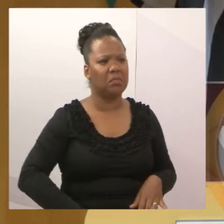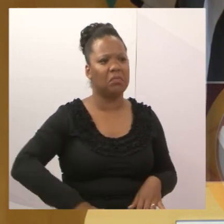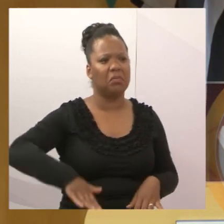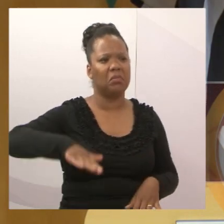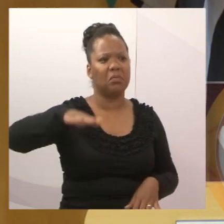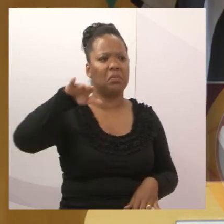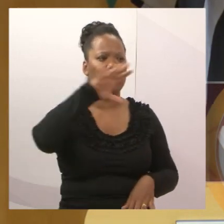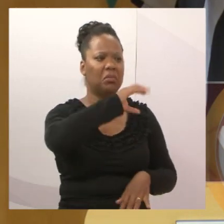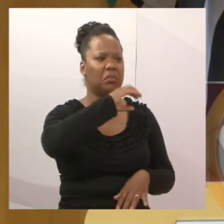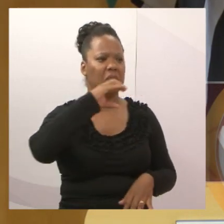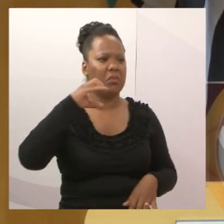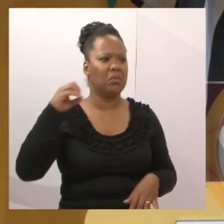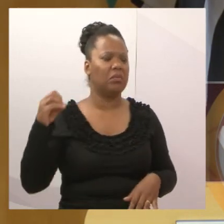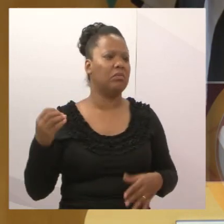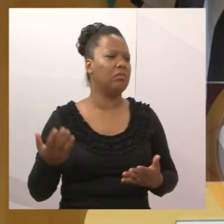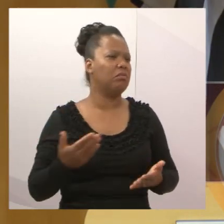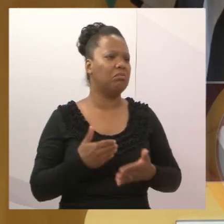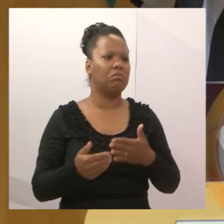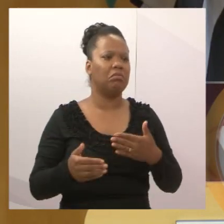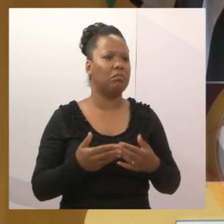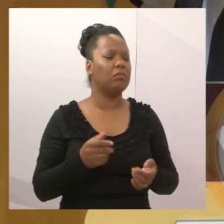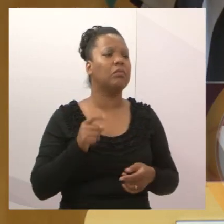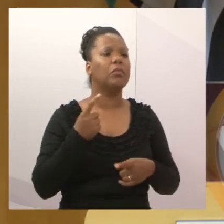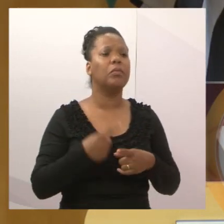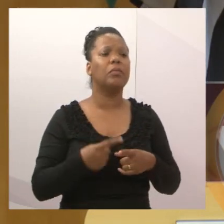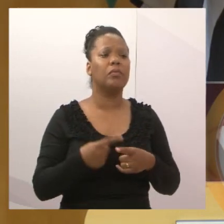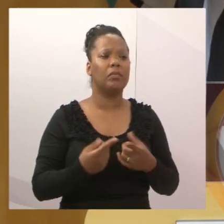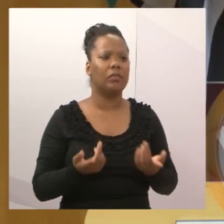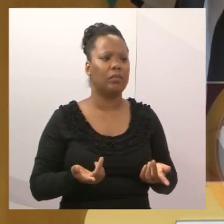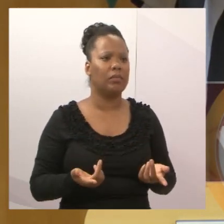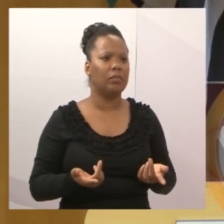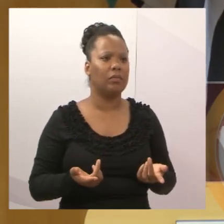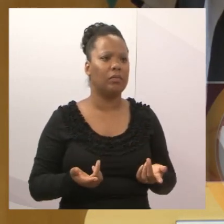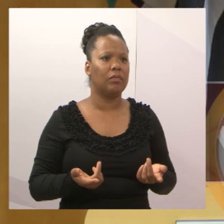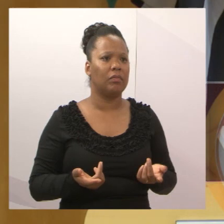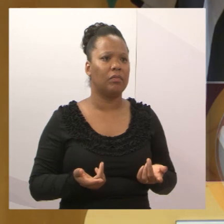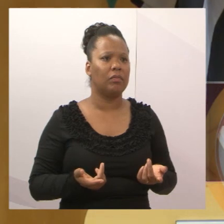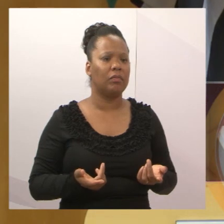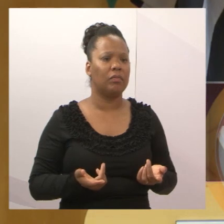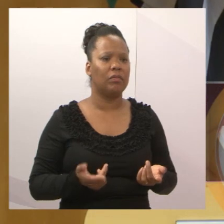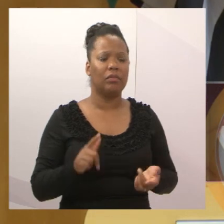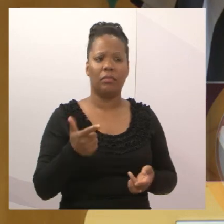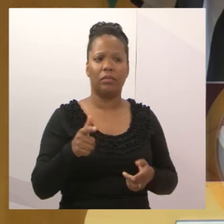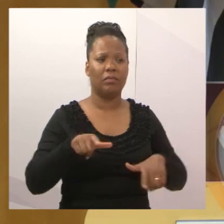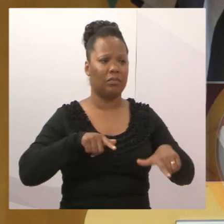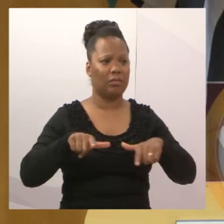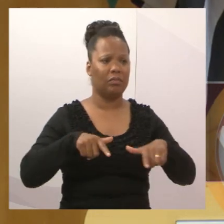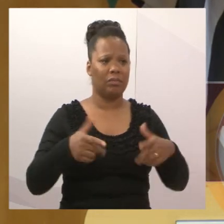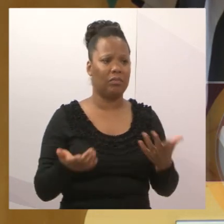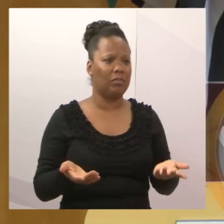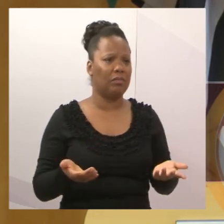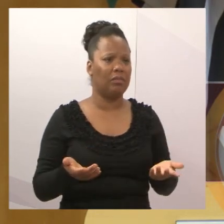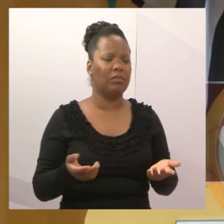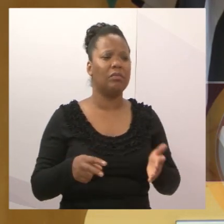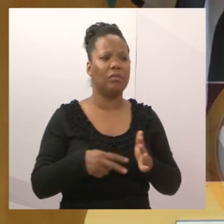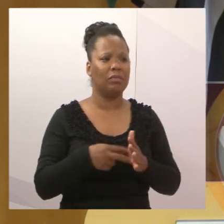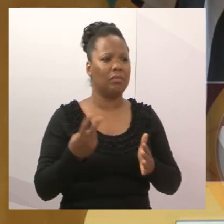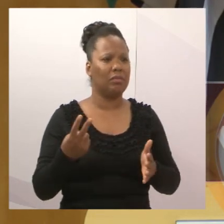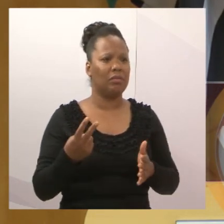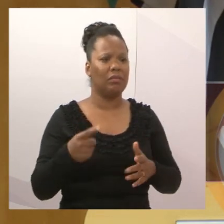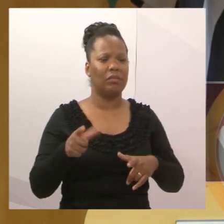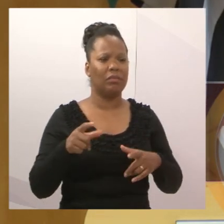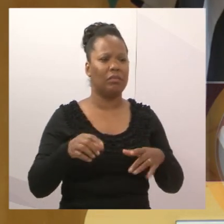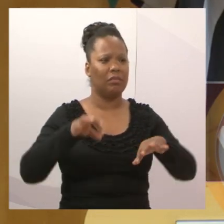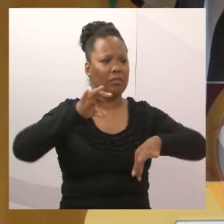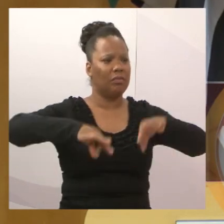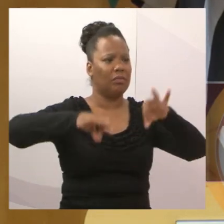o adolescente. Por quê? Primeiro, não tem posto de trabalho. E segundo, não tem